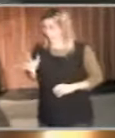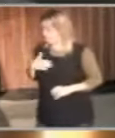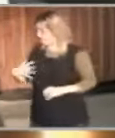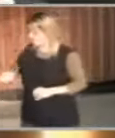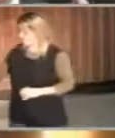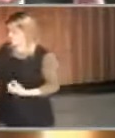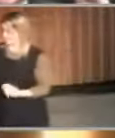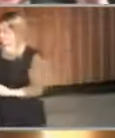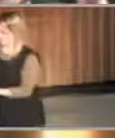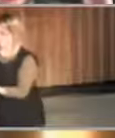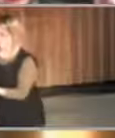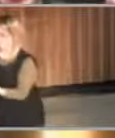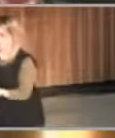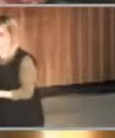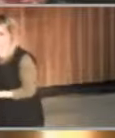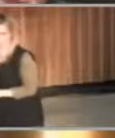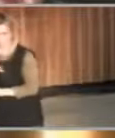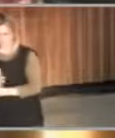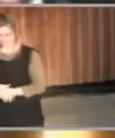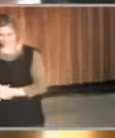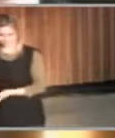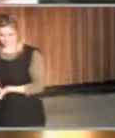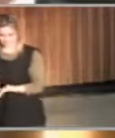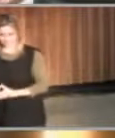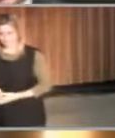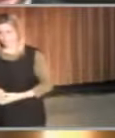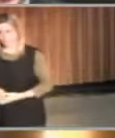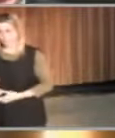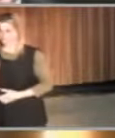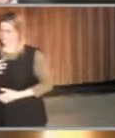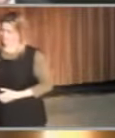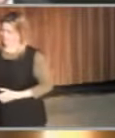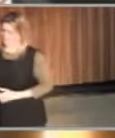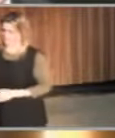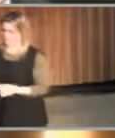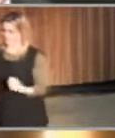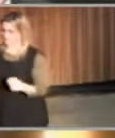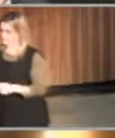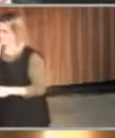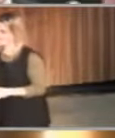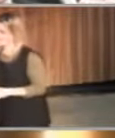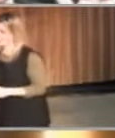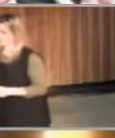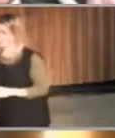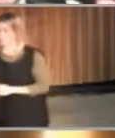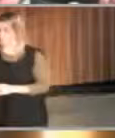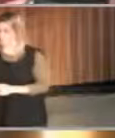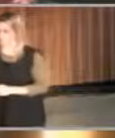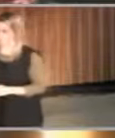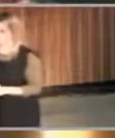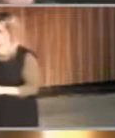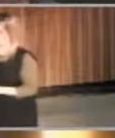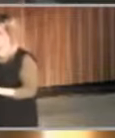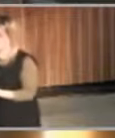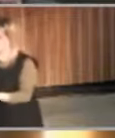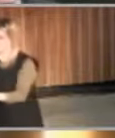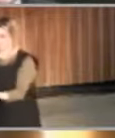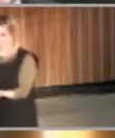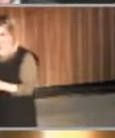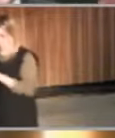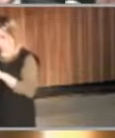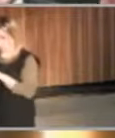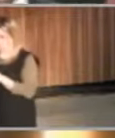a melhor oportunidade para enfrentar o mundo competitivo nós estamos capacitando os